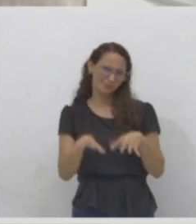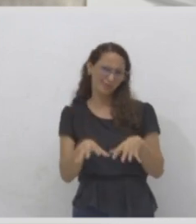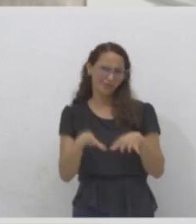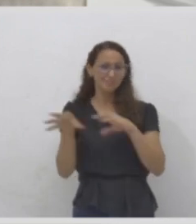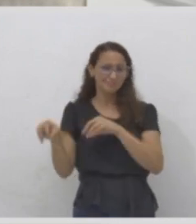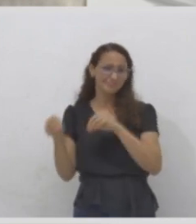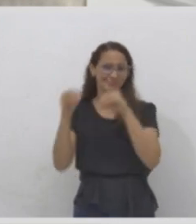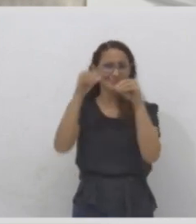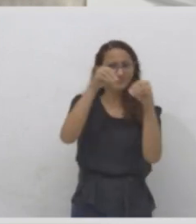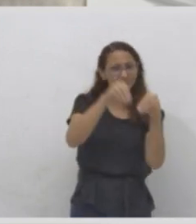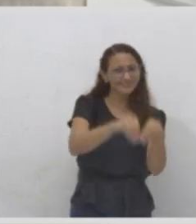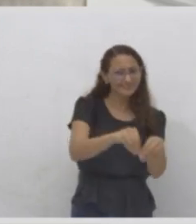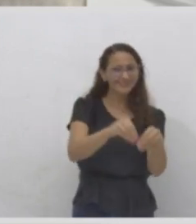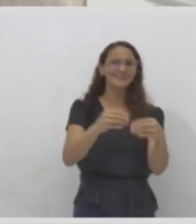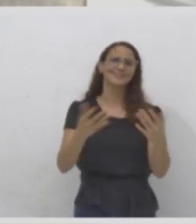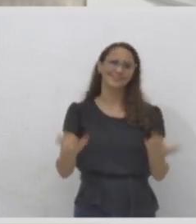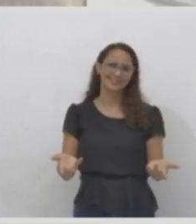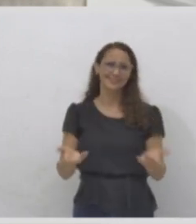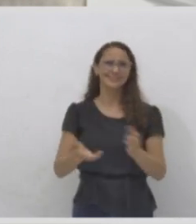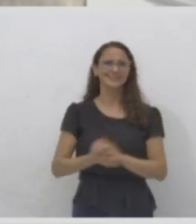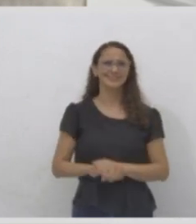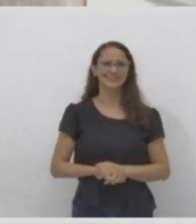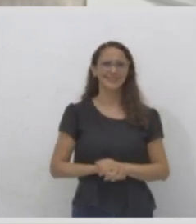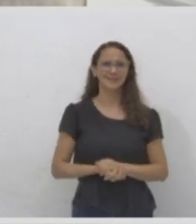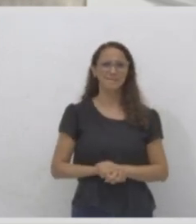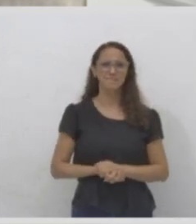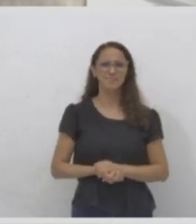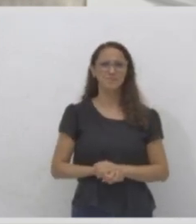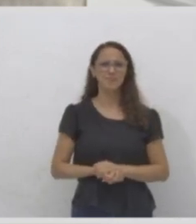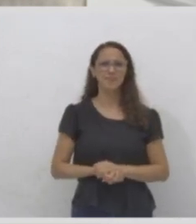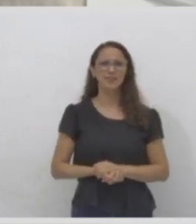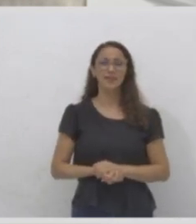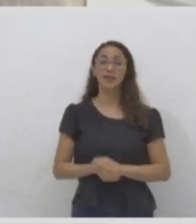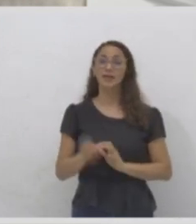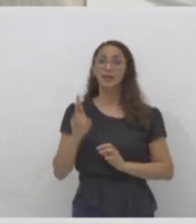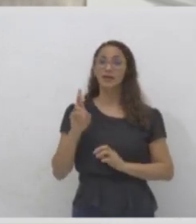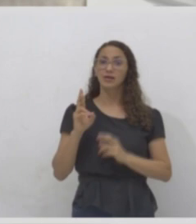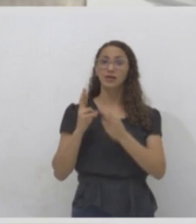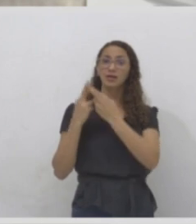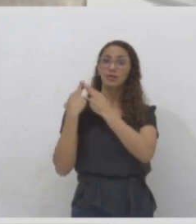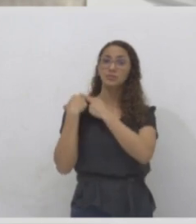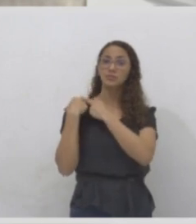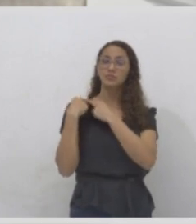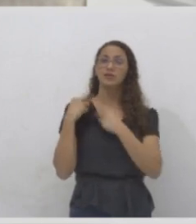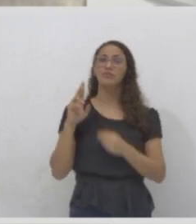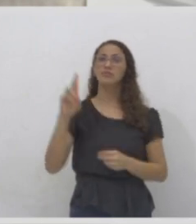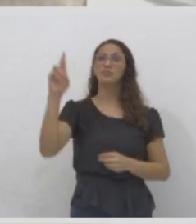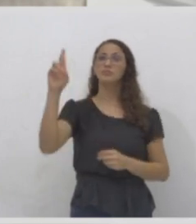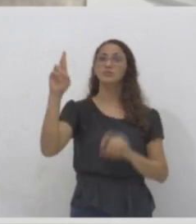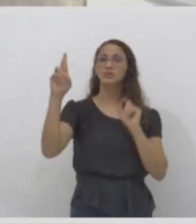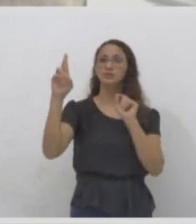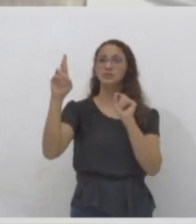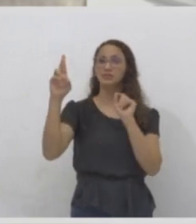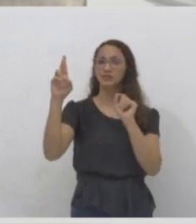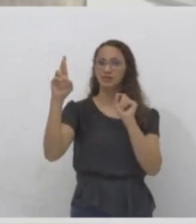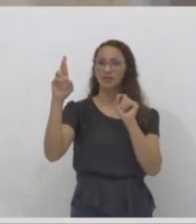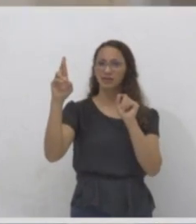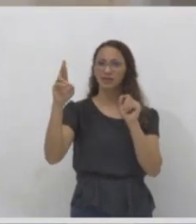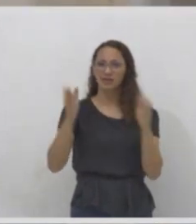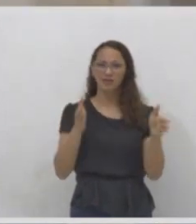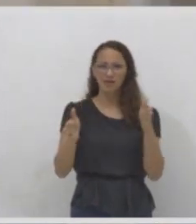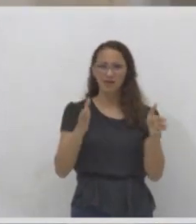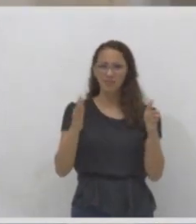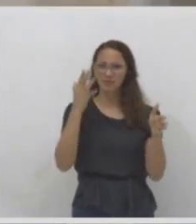tá? O grande responsável por essas obras, né, a gente pode dizer que não foi só ele, mas quando a gente fala em Belle Époque, a gente